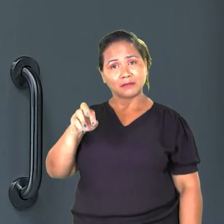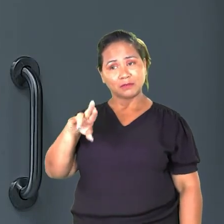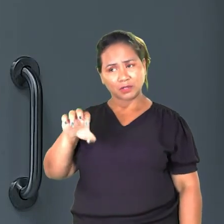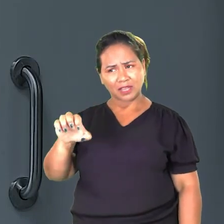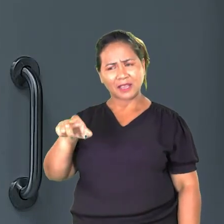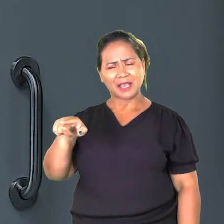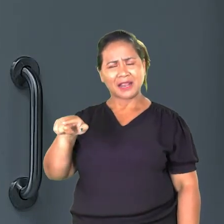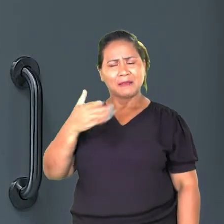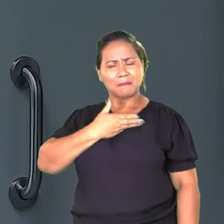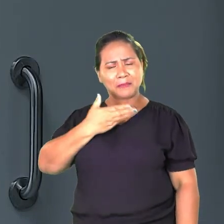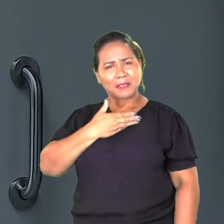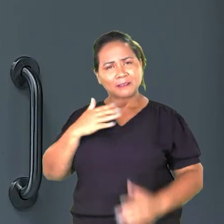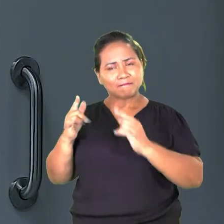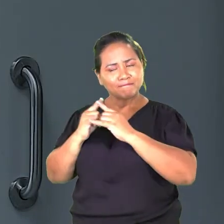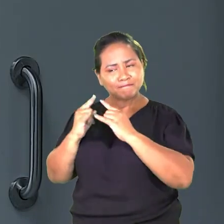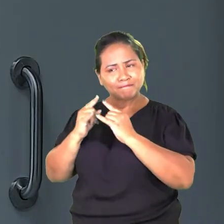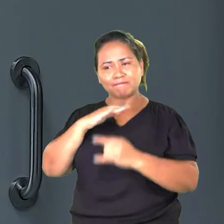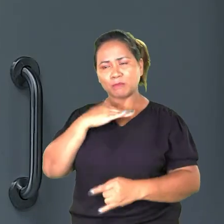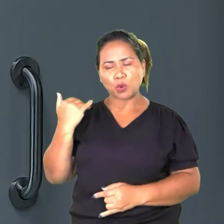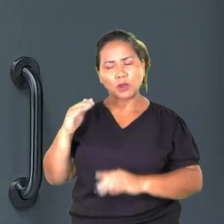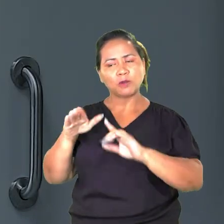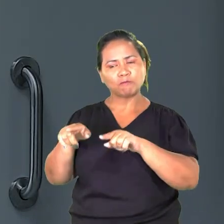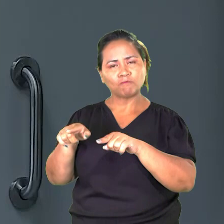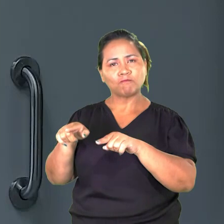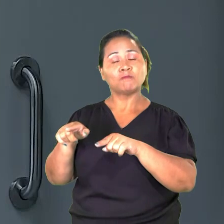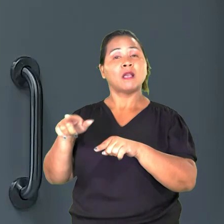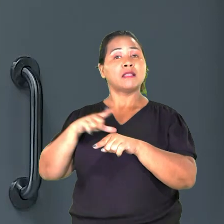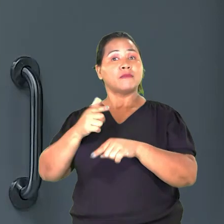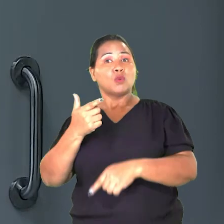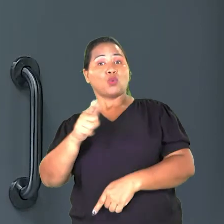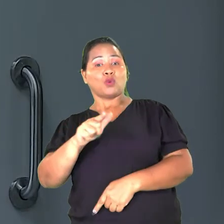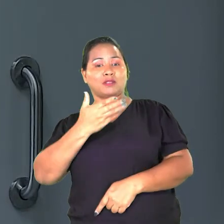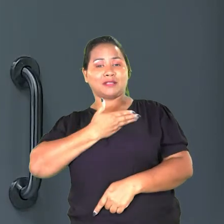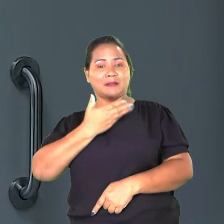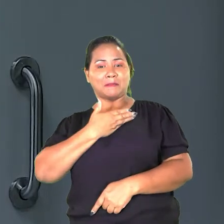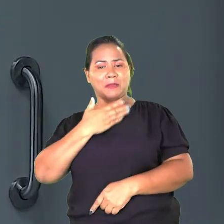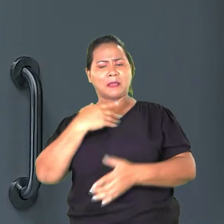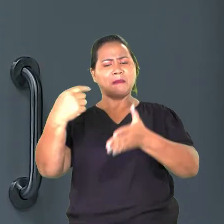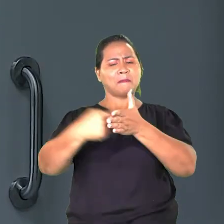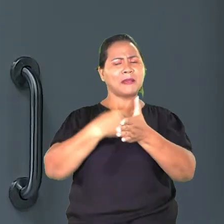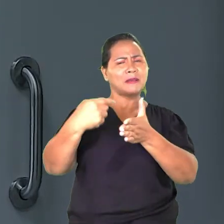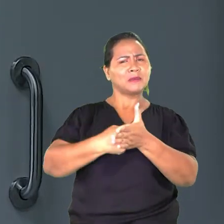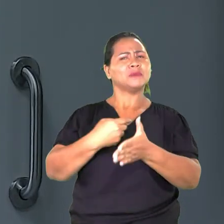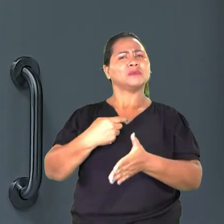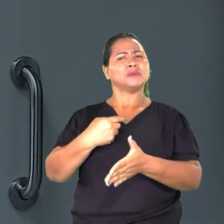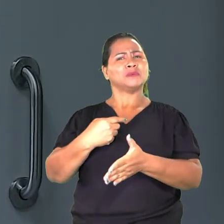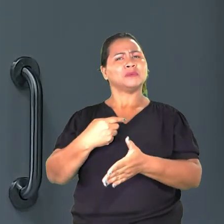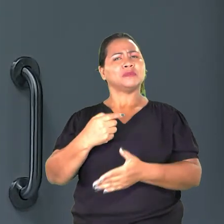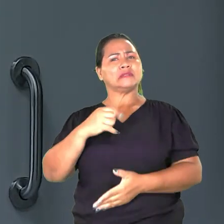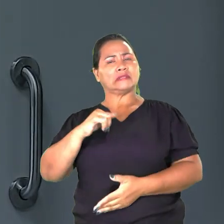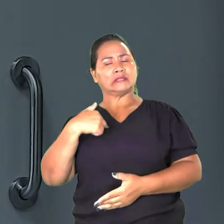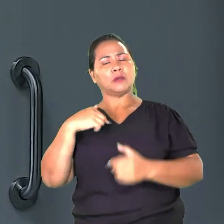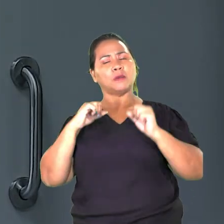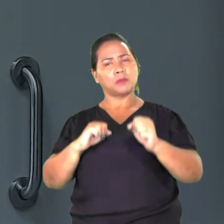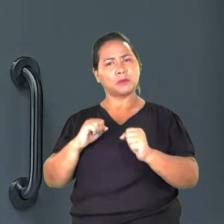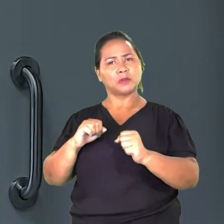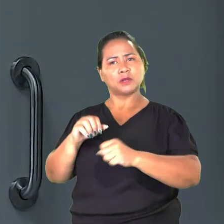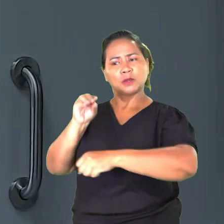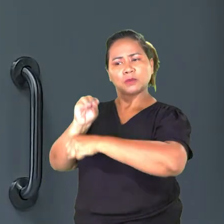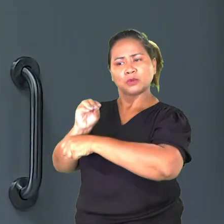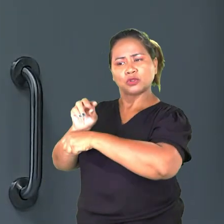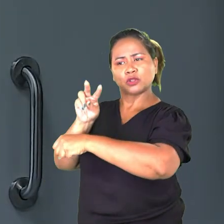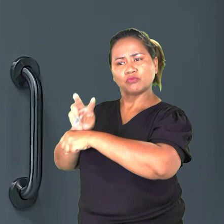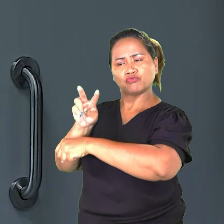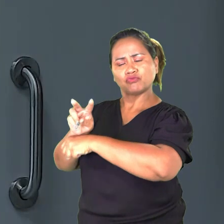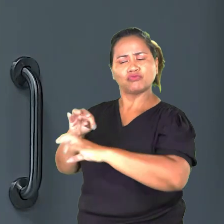uma amiga de Nazaré, artista plástica, com idade também já avançada, me perguntou se eu poderia cuidar de